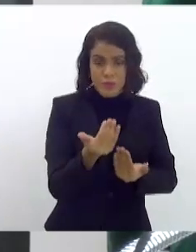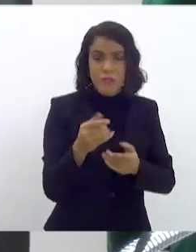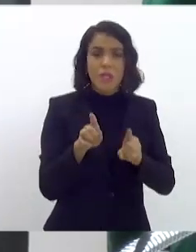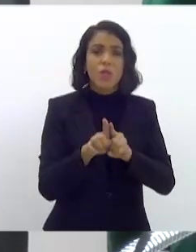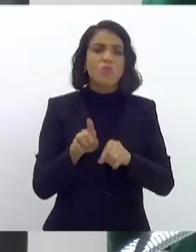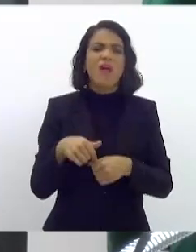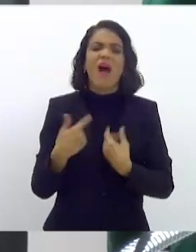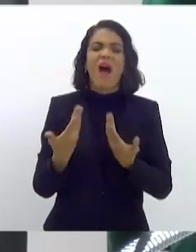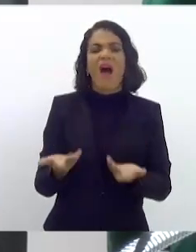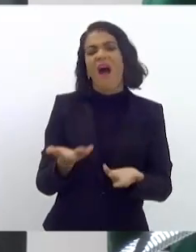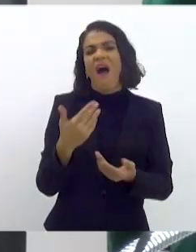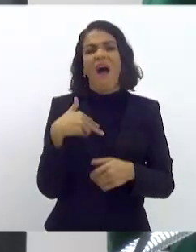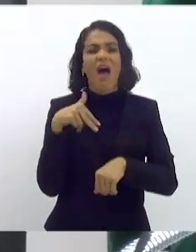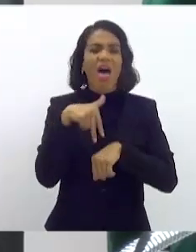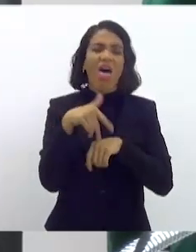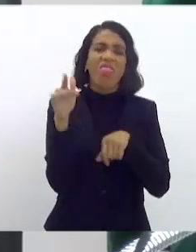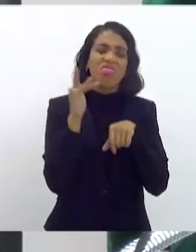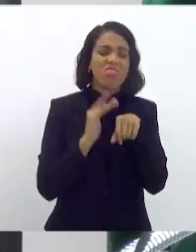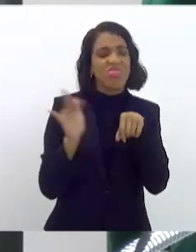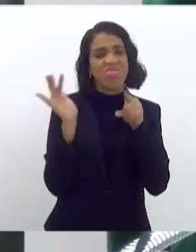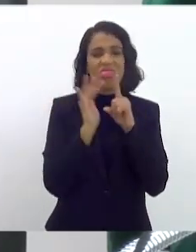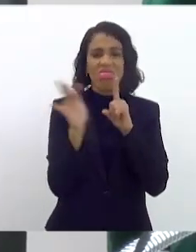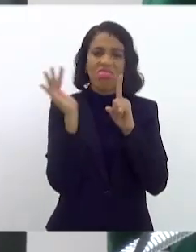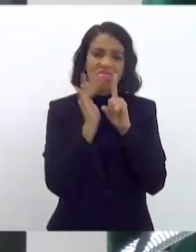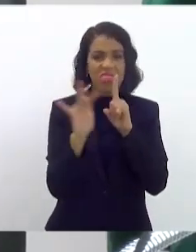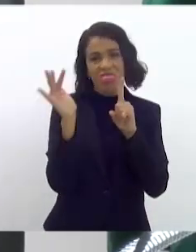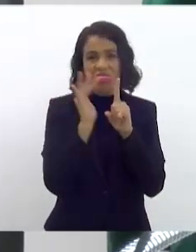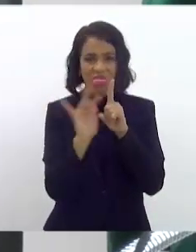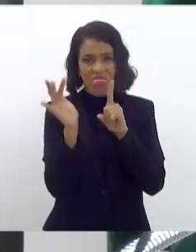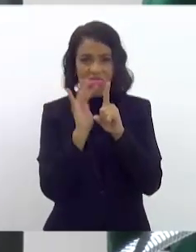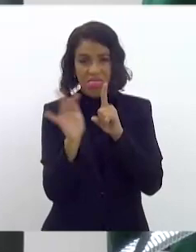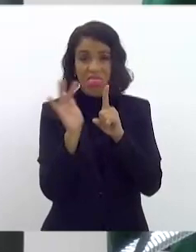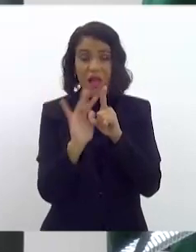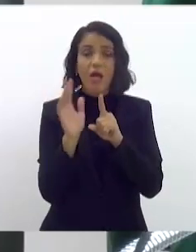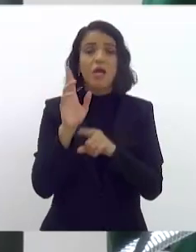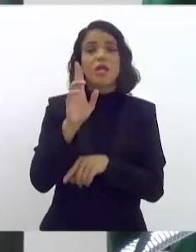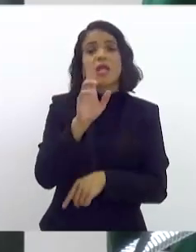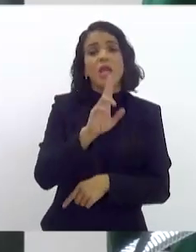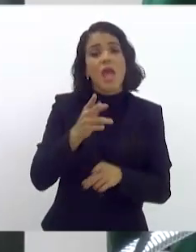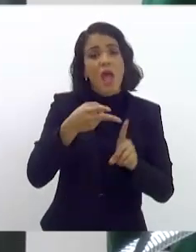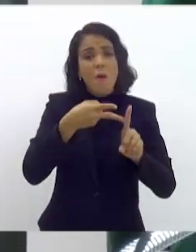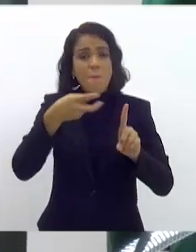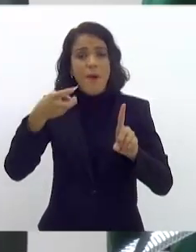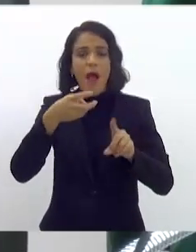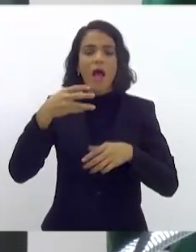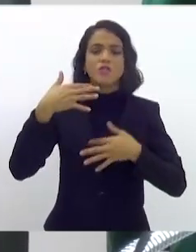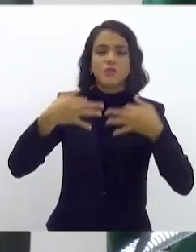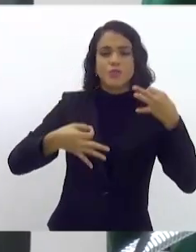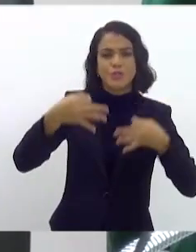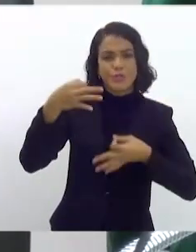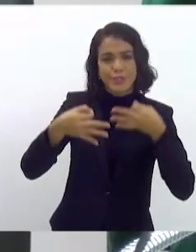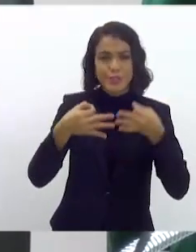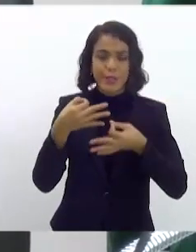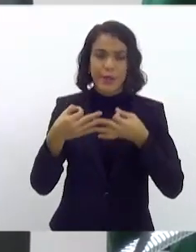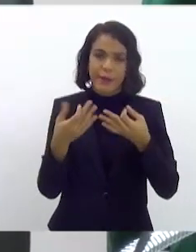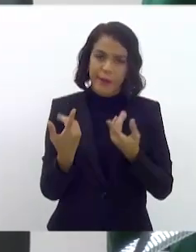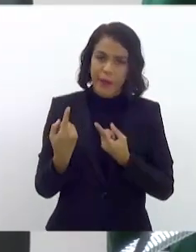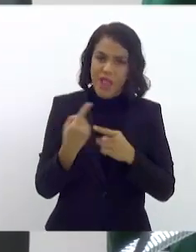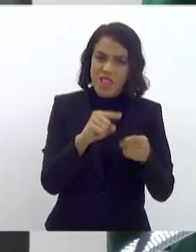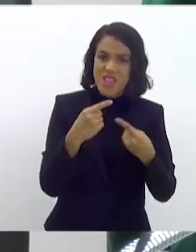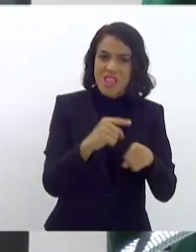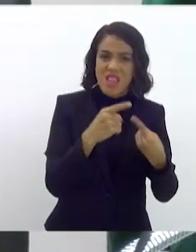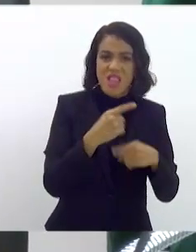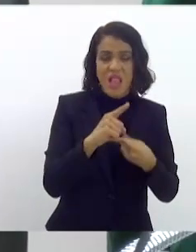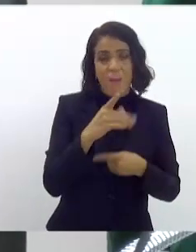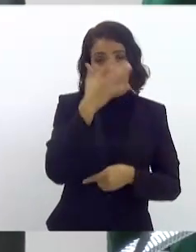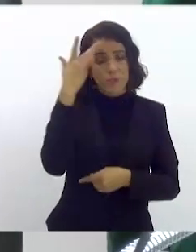palanque a pessoas mimadas que simplesmente usam aí a justiça para fazer graça aí com algumas pessoas que acabam pagando